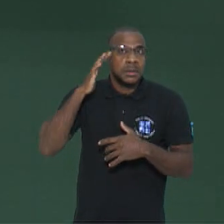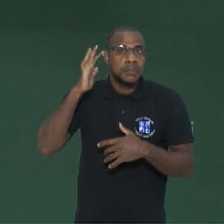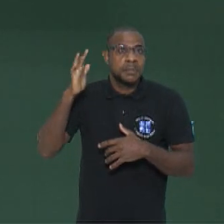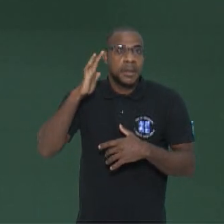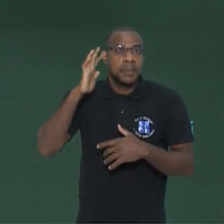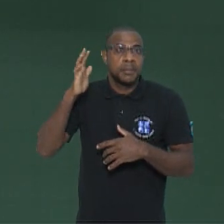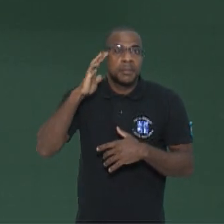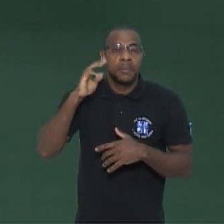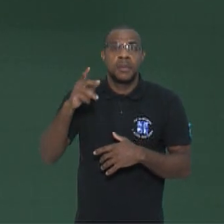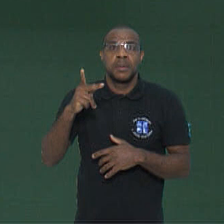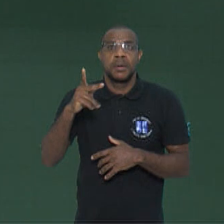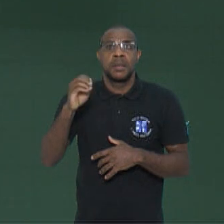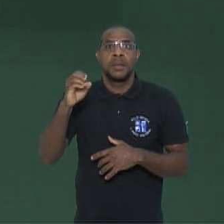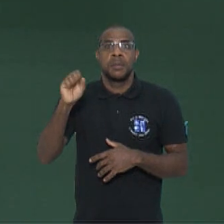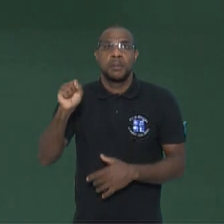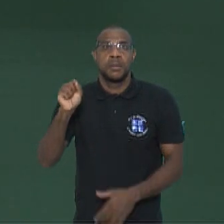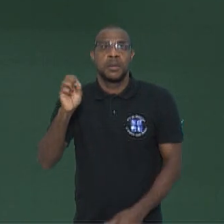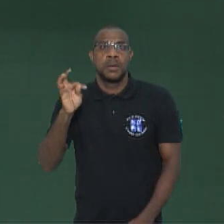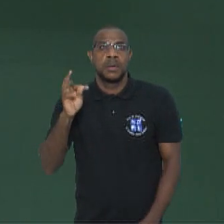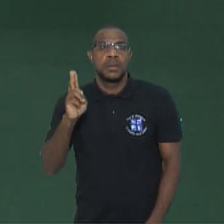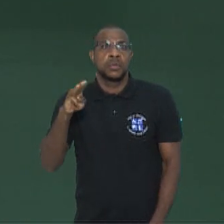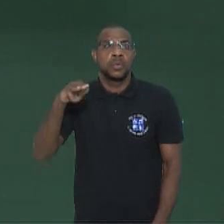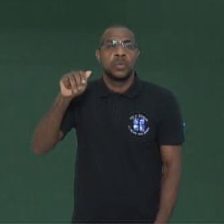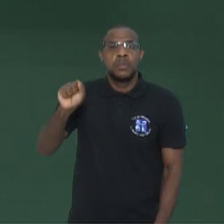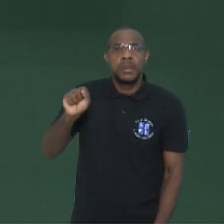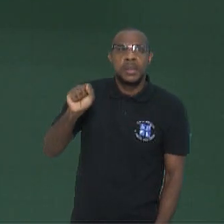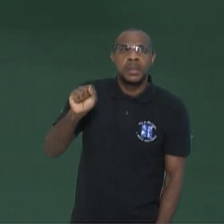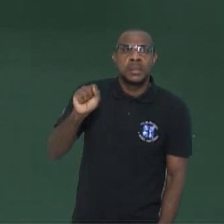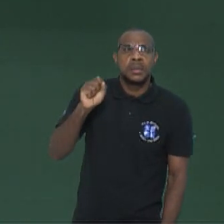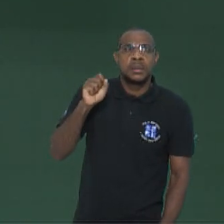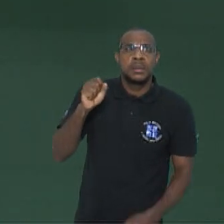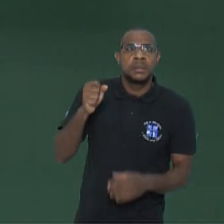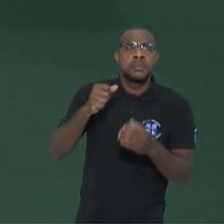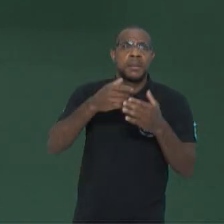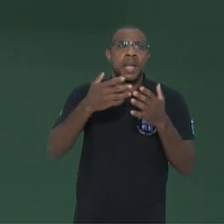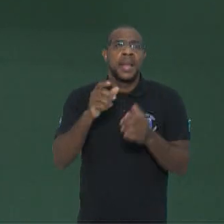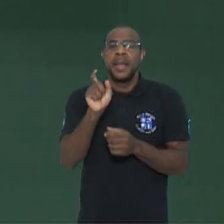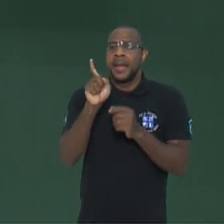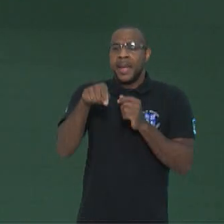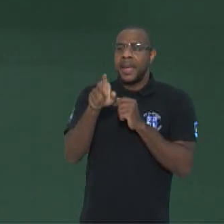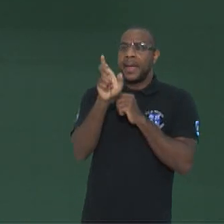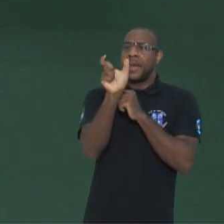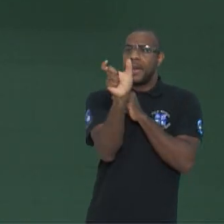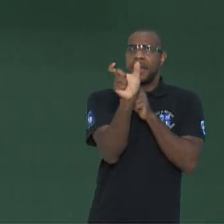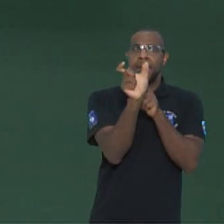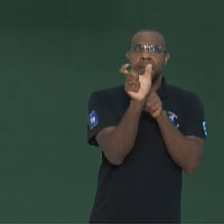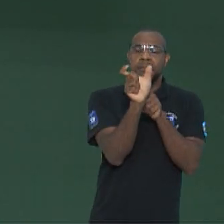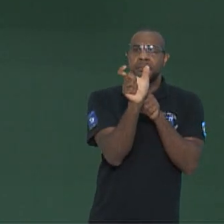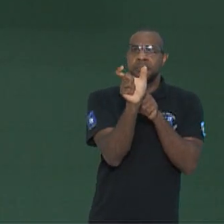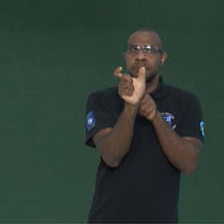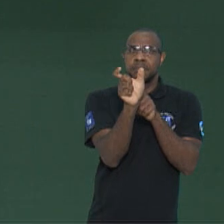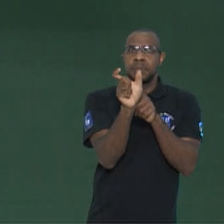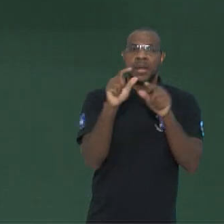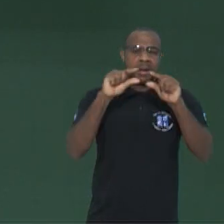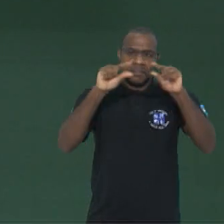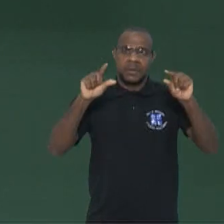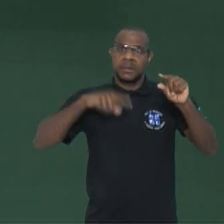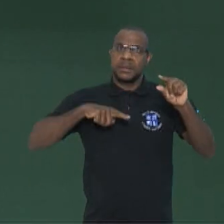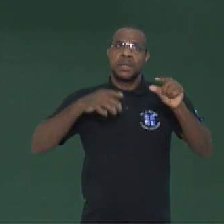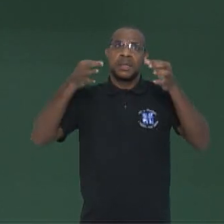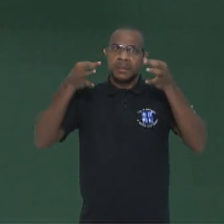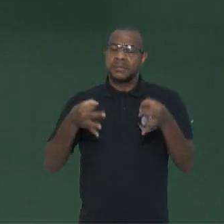Brás Cubas é uma criação, eu não errei, né? A frase está sim correta. O